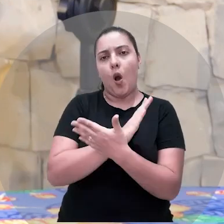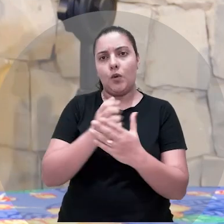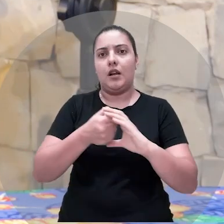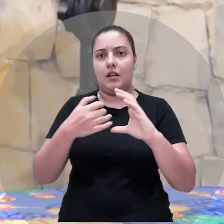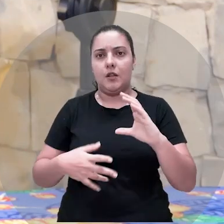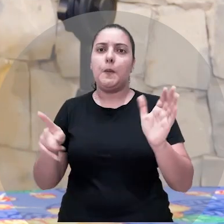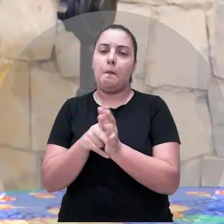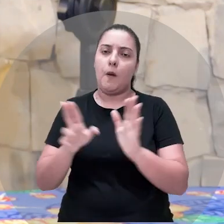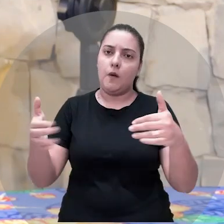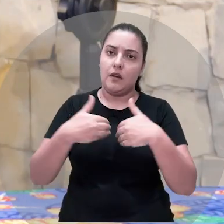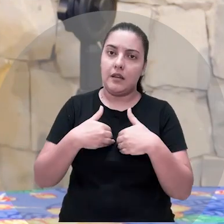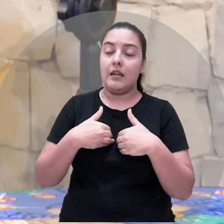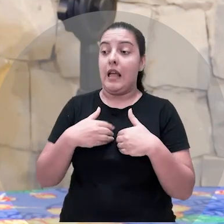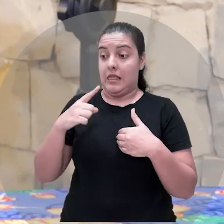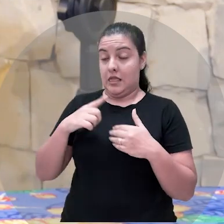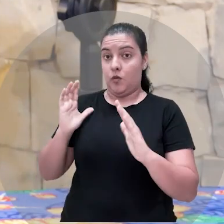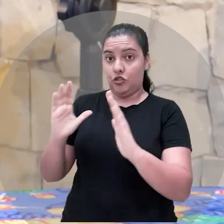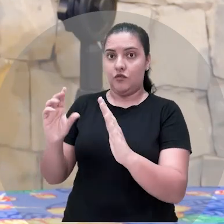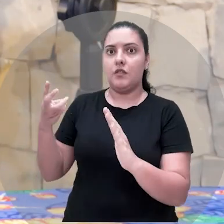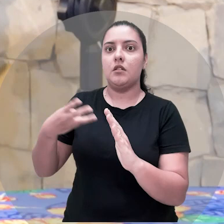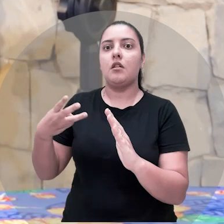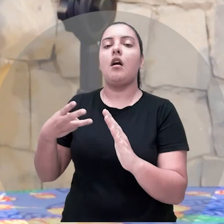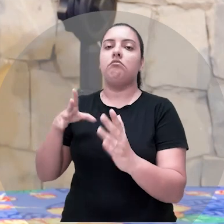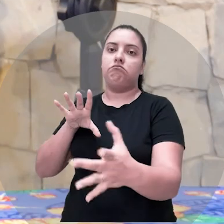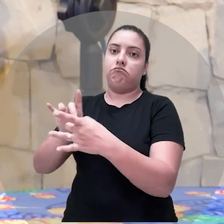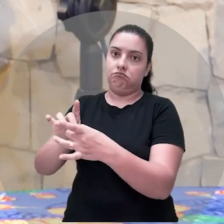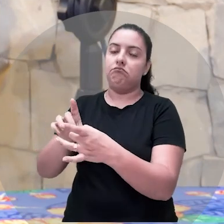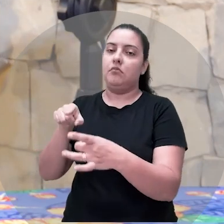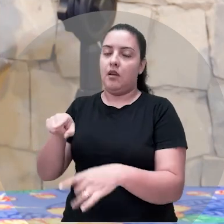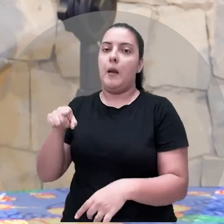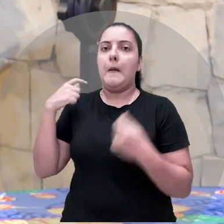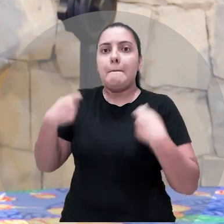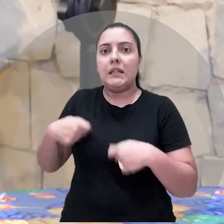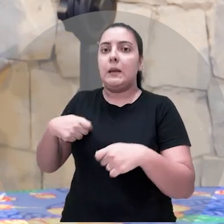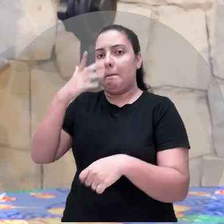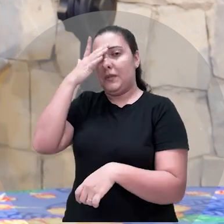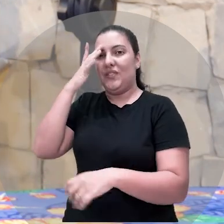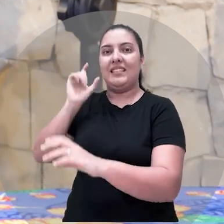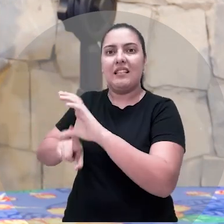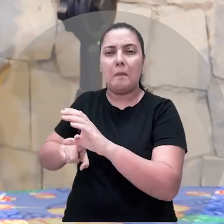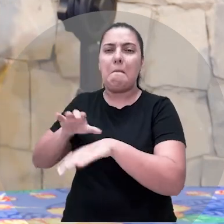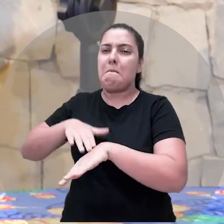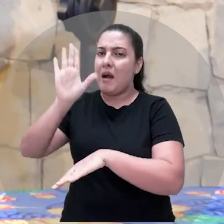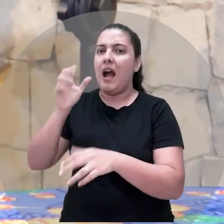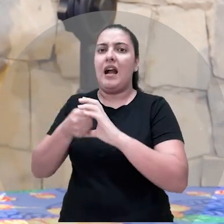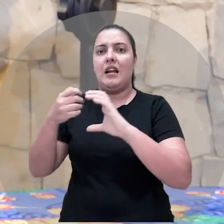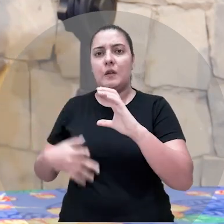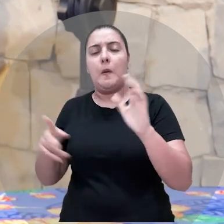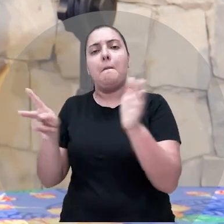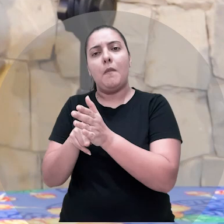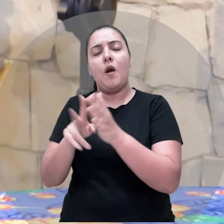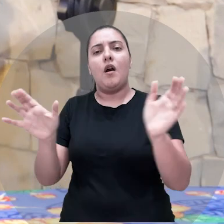já tem mais características e o suporte nível 3 é o mais próximo do centro da Pedrinha que é onde eu tenho mais características